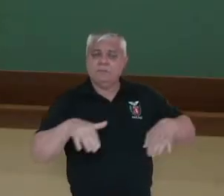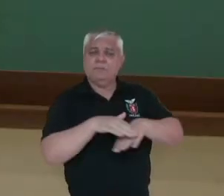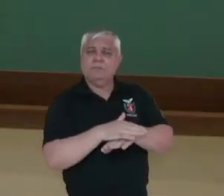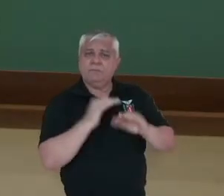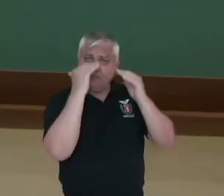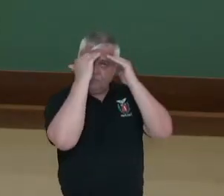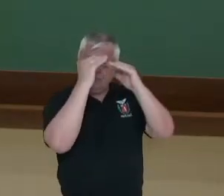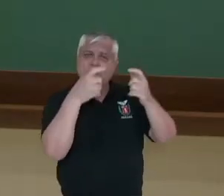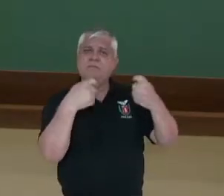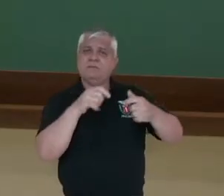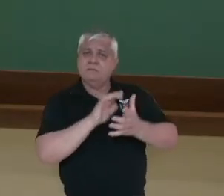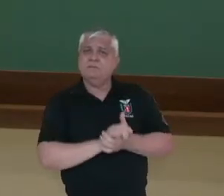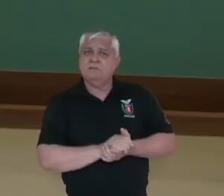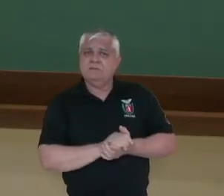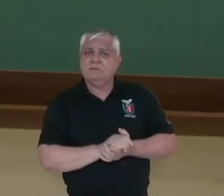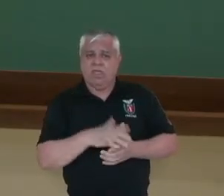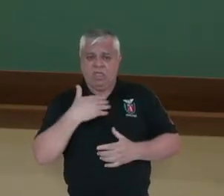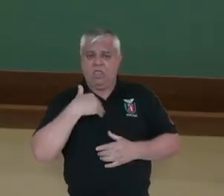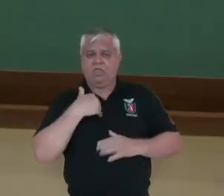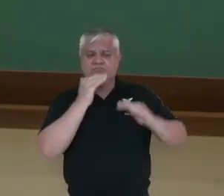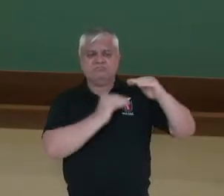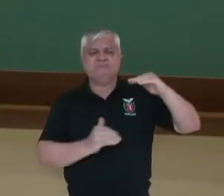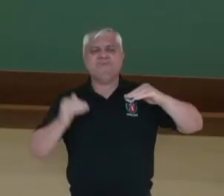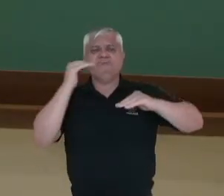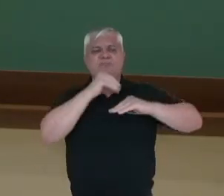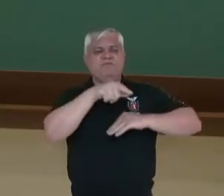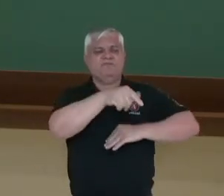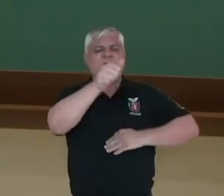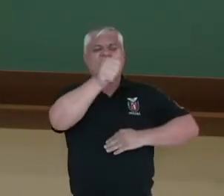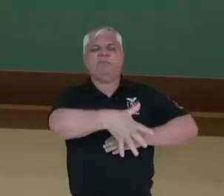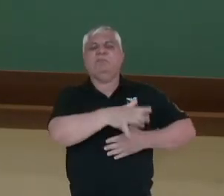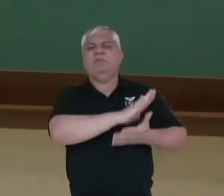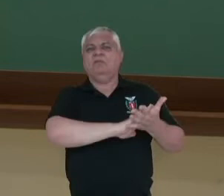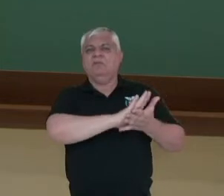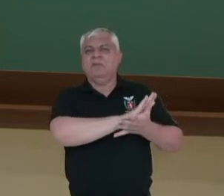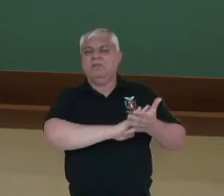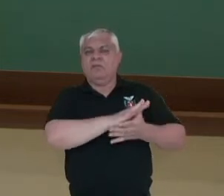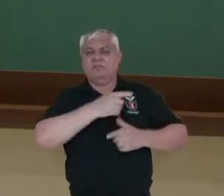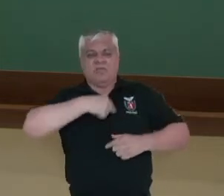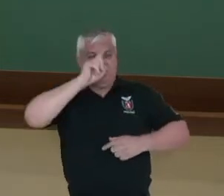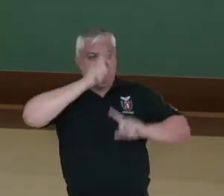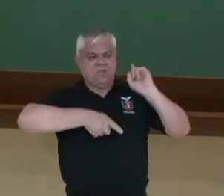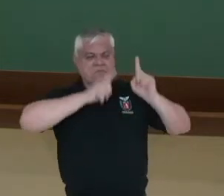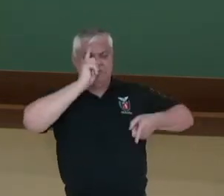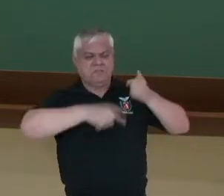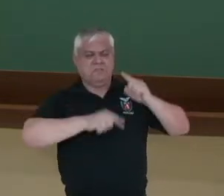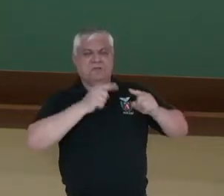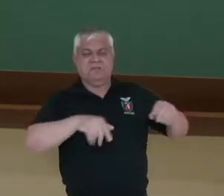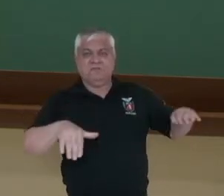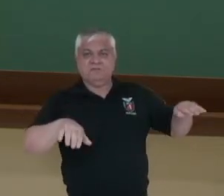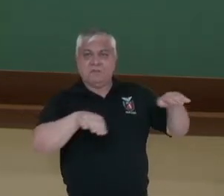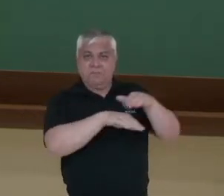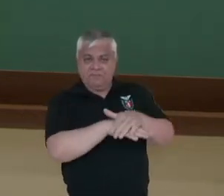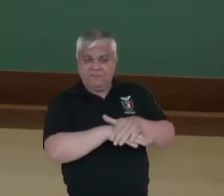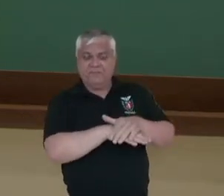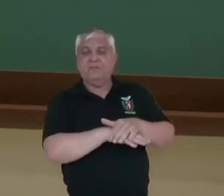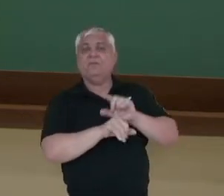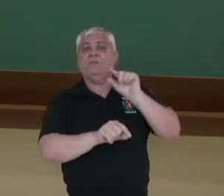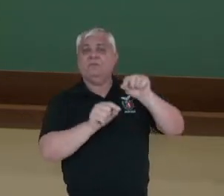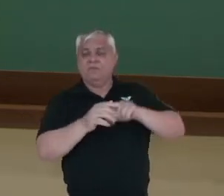Então, se ele é tudo e os outros não são nada, se ele manda e os outros obedecem, É